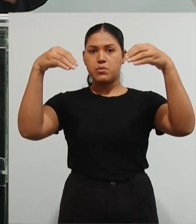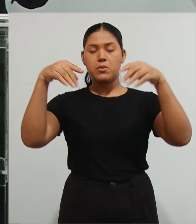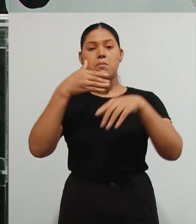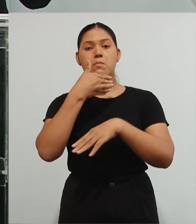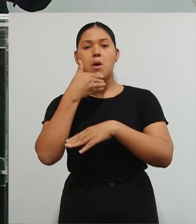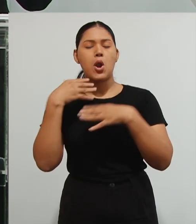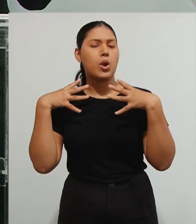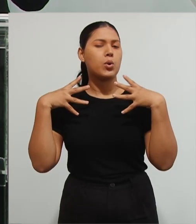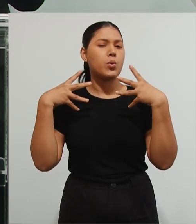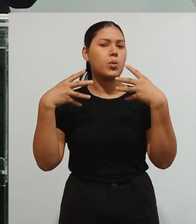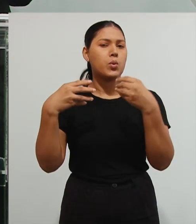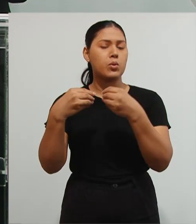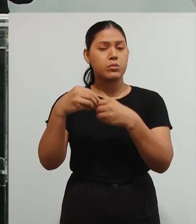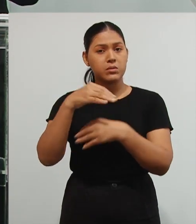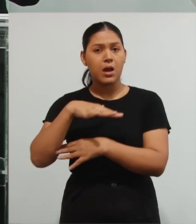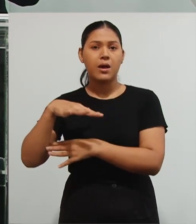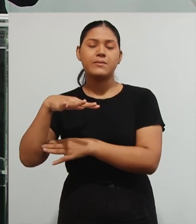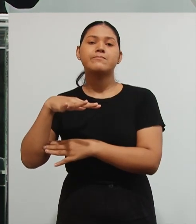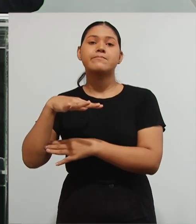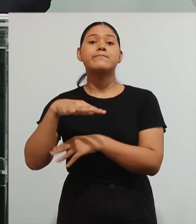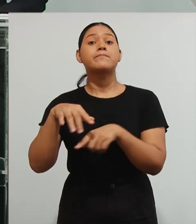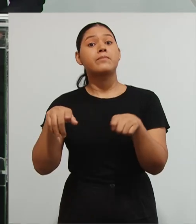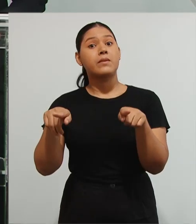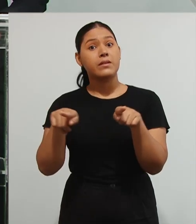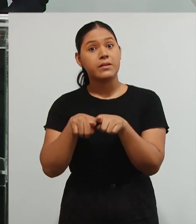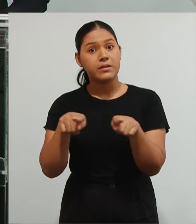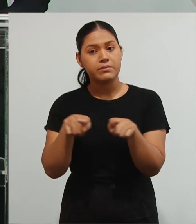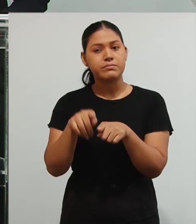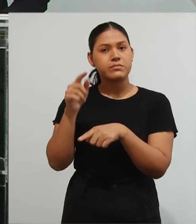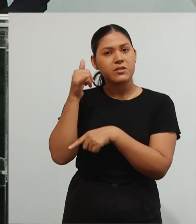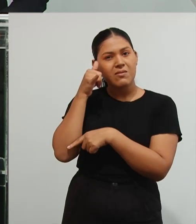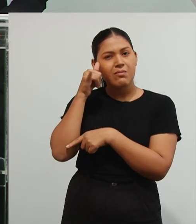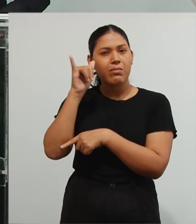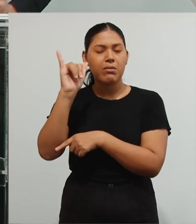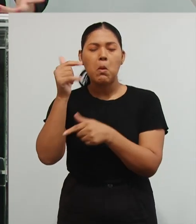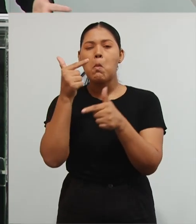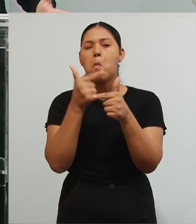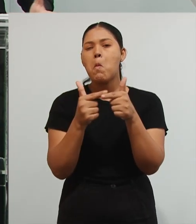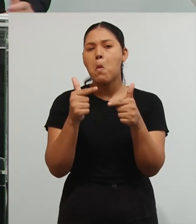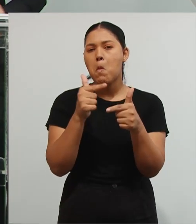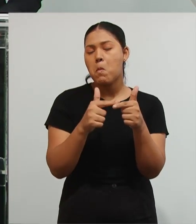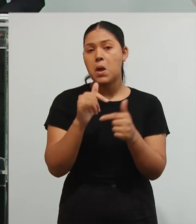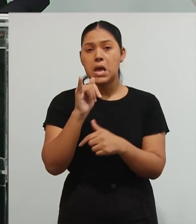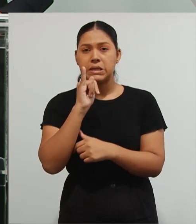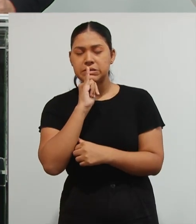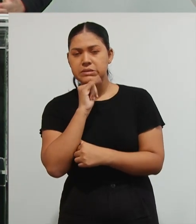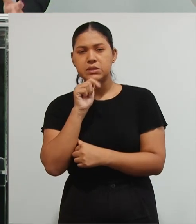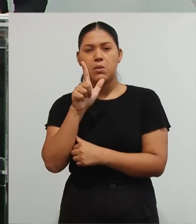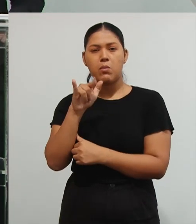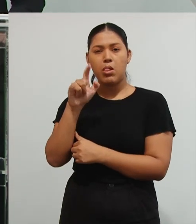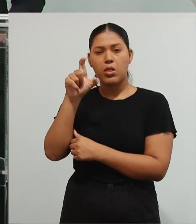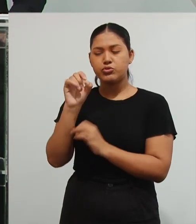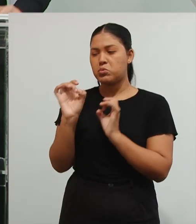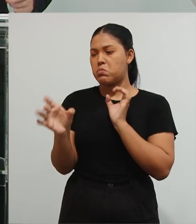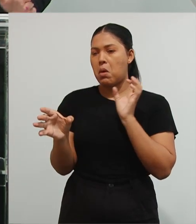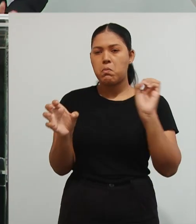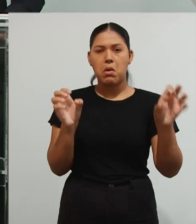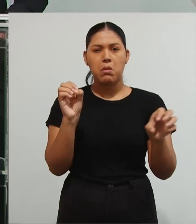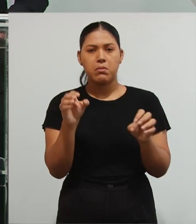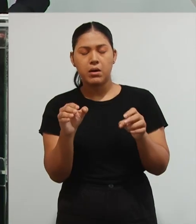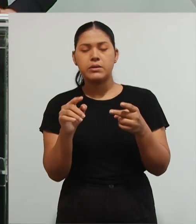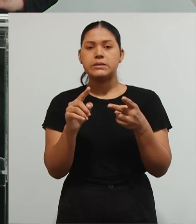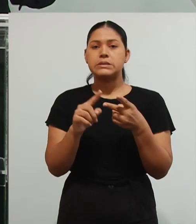em economias capitalistas a gente tende a ter uma fluidez nos fatores de produção um pouco maior, que levam, os fatores